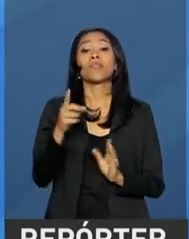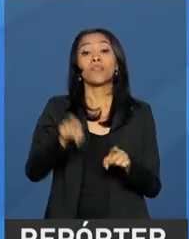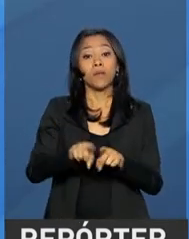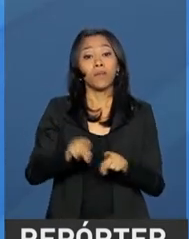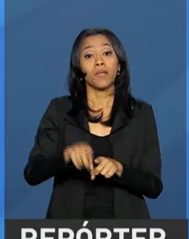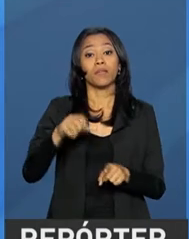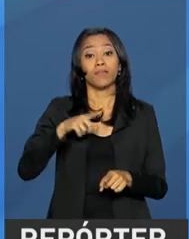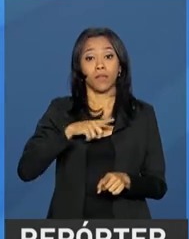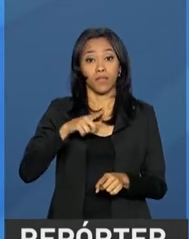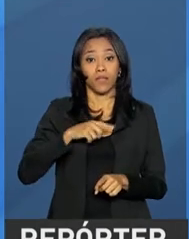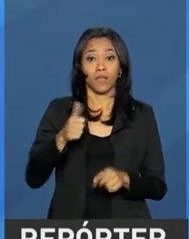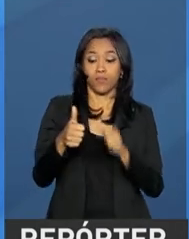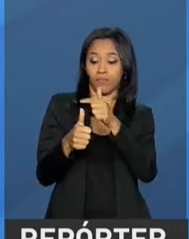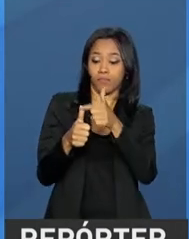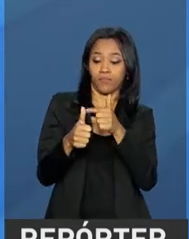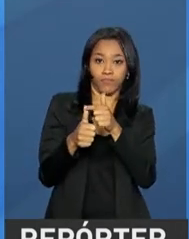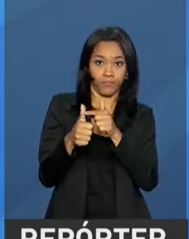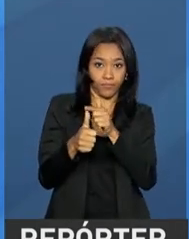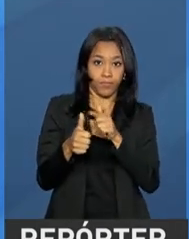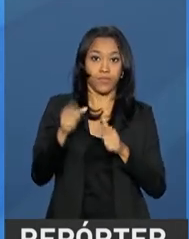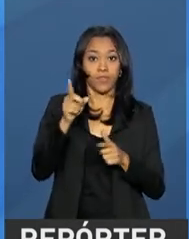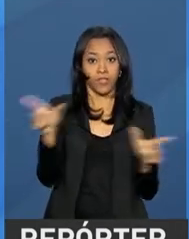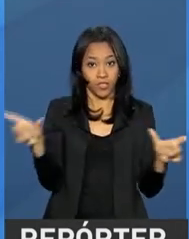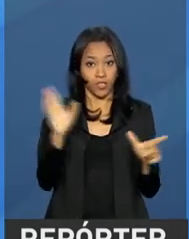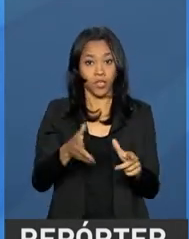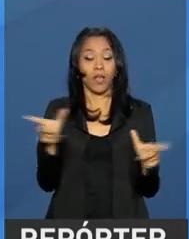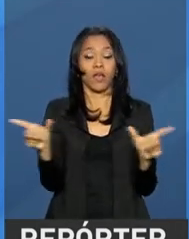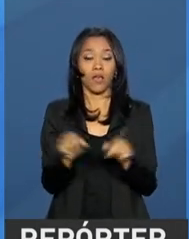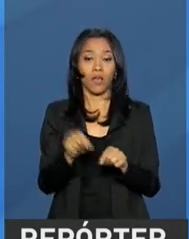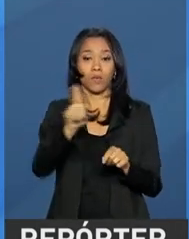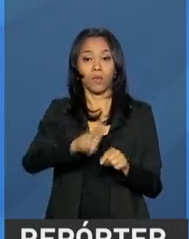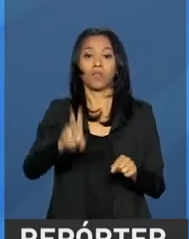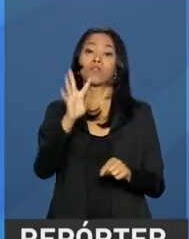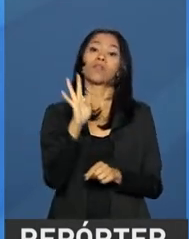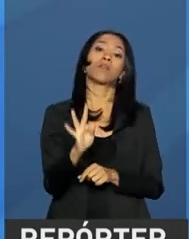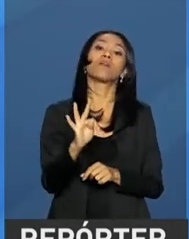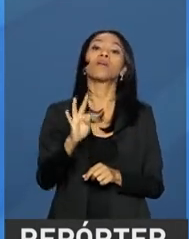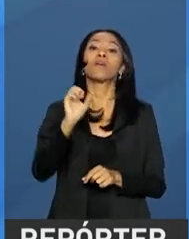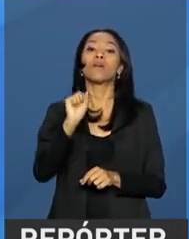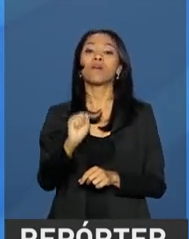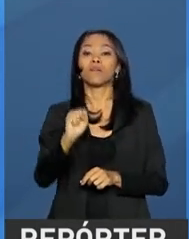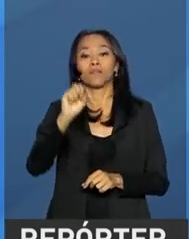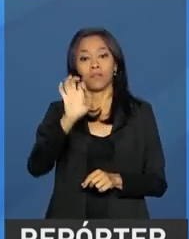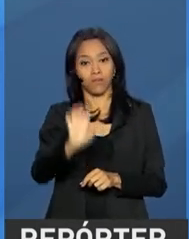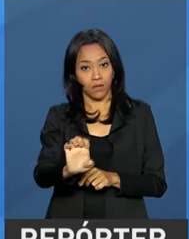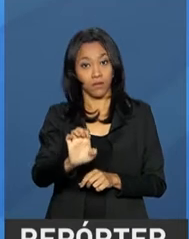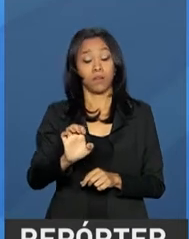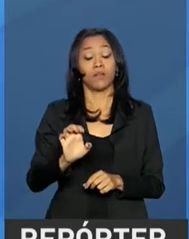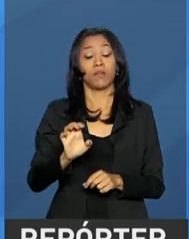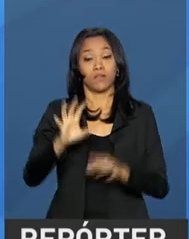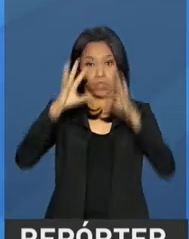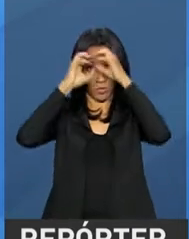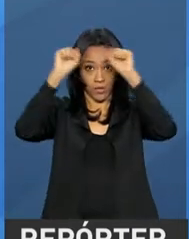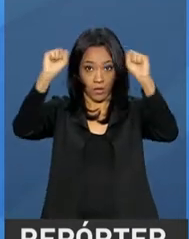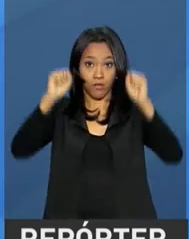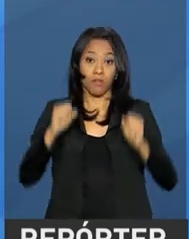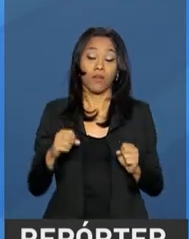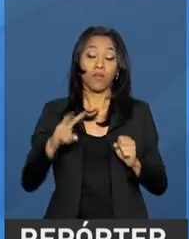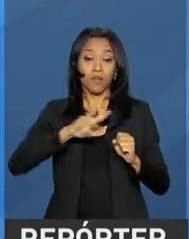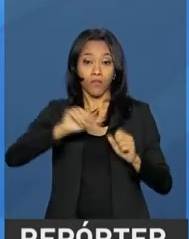que o tse já vem construindo e que será ampliado até temos toda a população